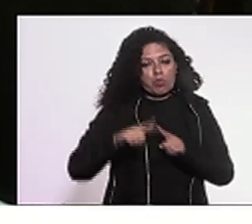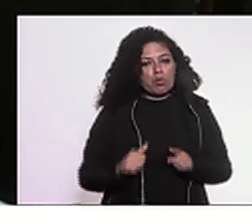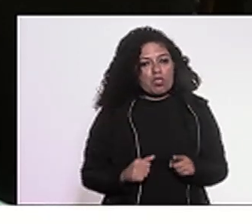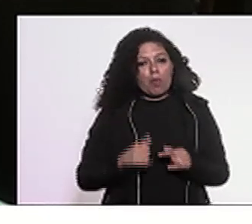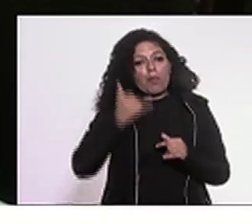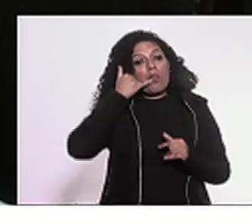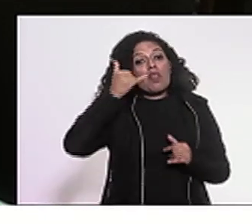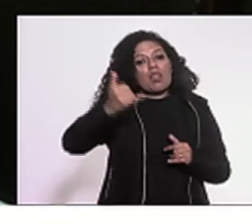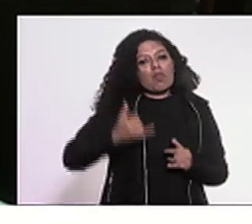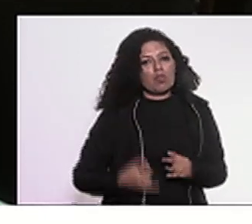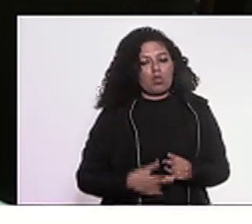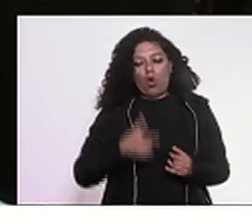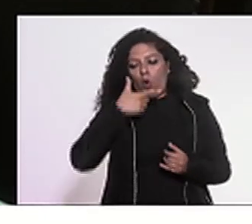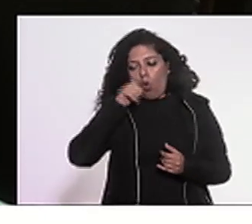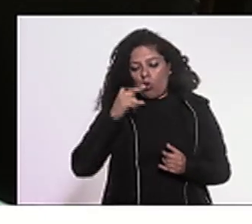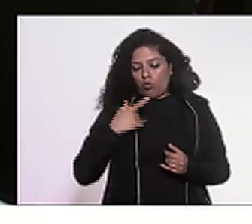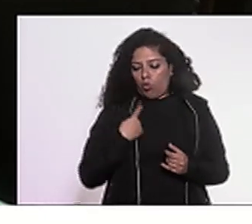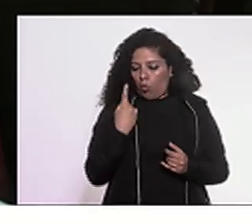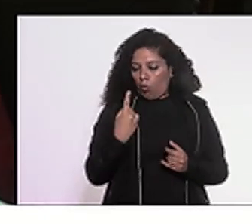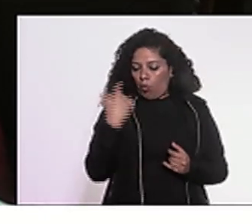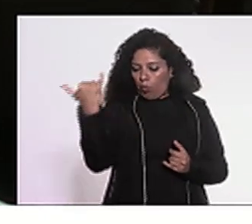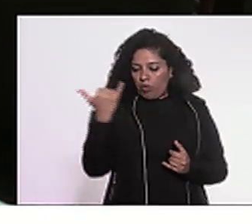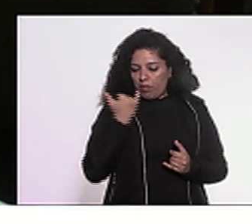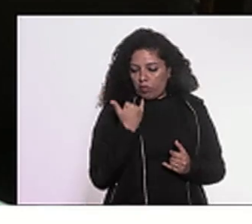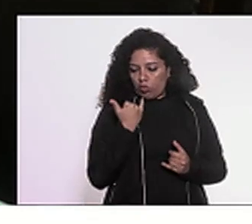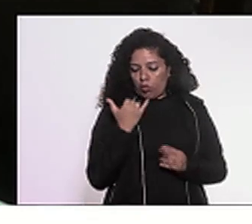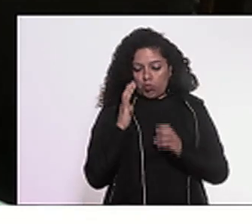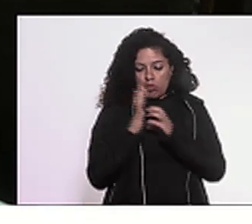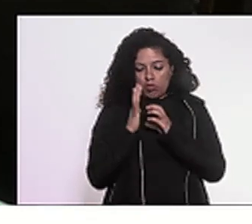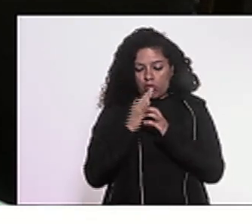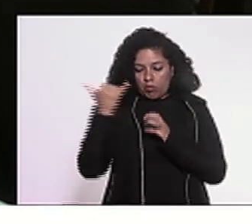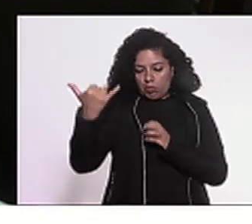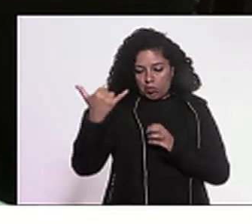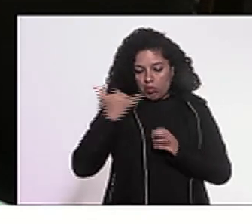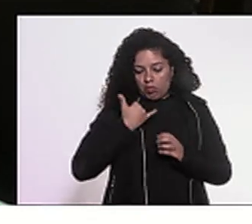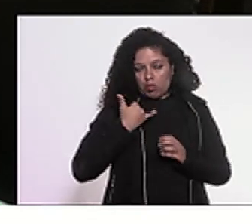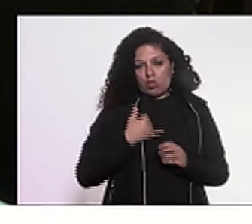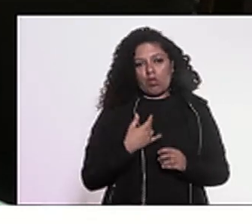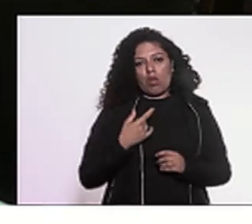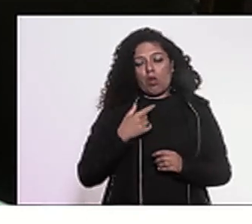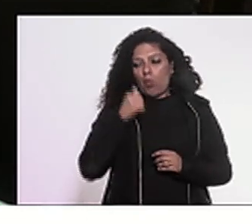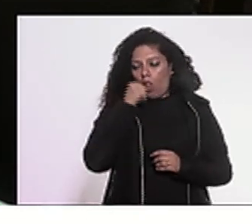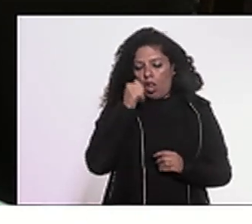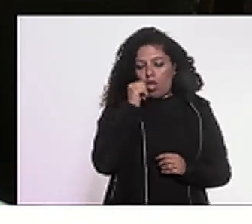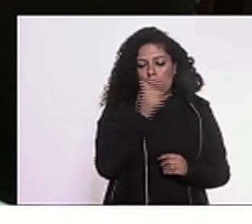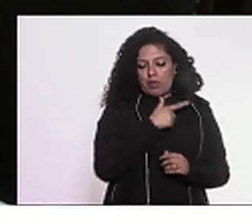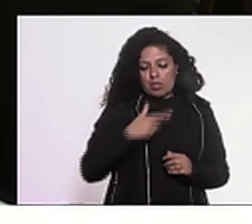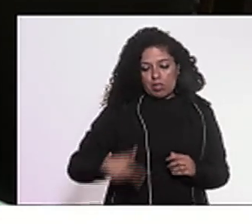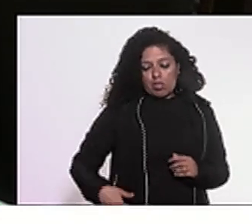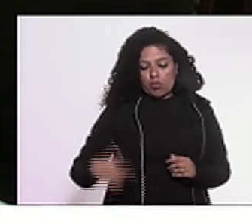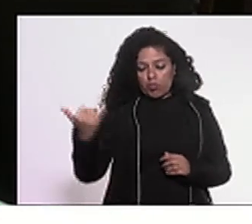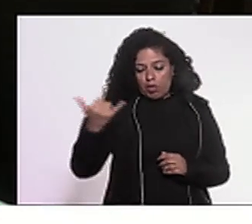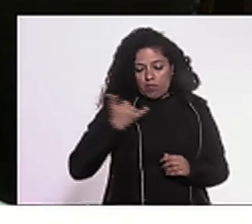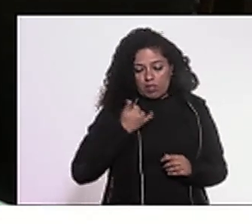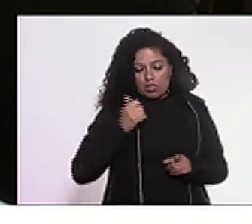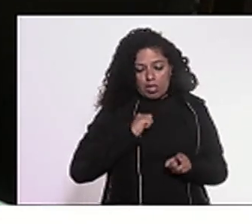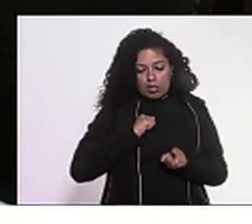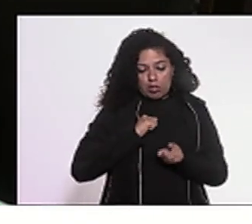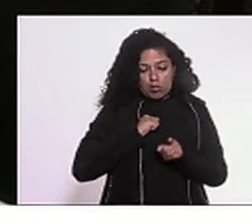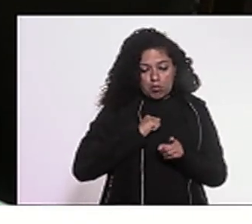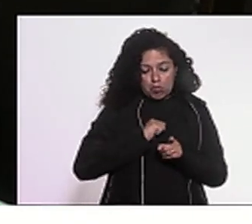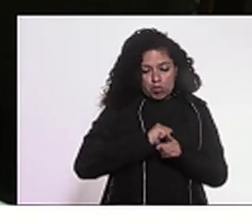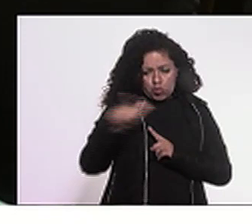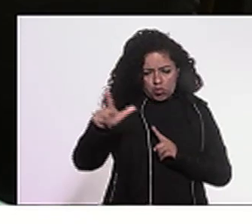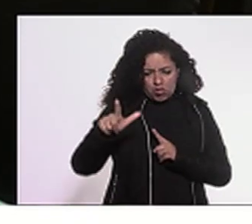mesmo recebi uma denúncia de um servidor que me procurou, dizendo: minha presidente, estou sabendo que fui exonerada, mas por